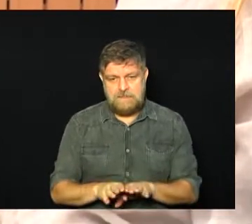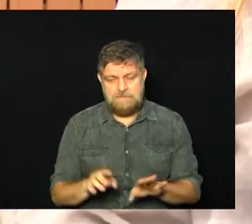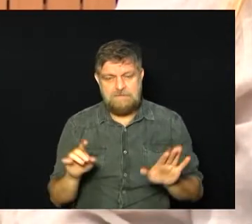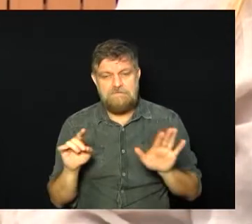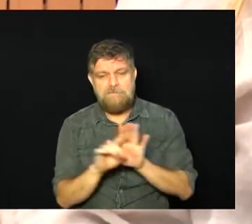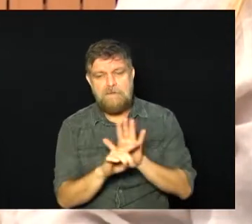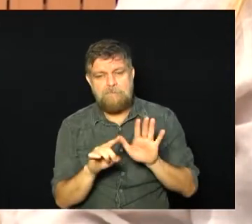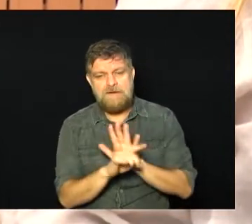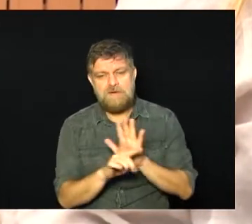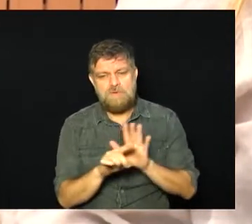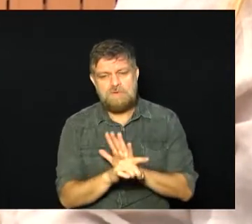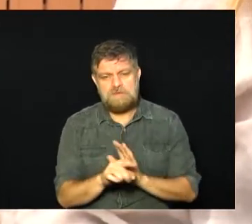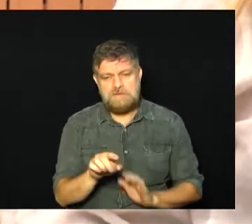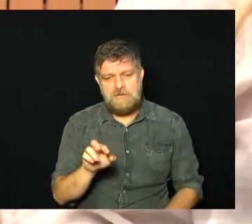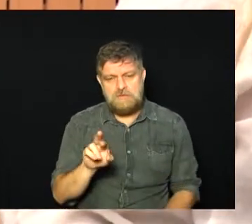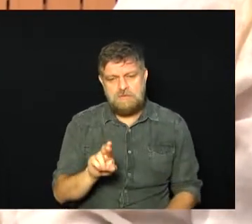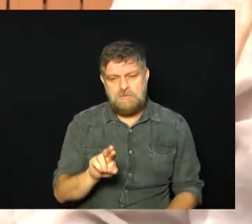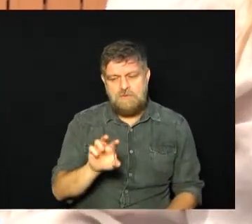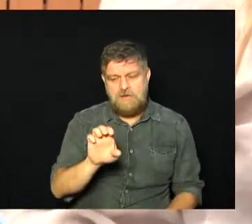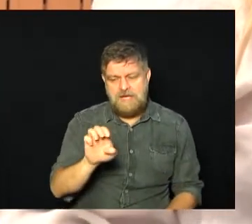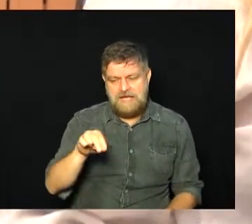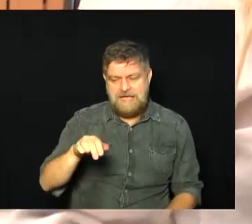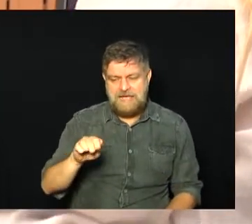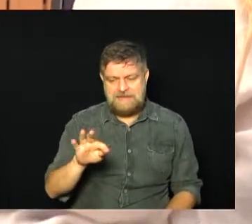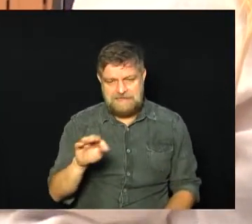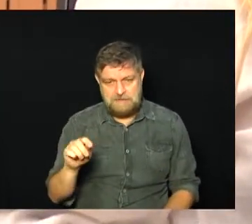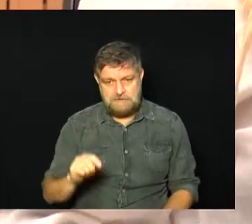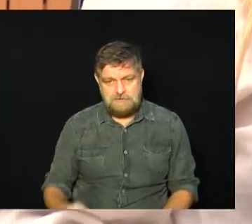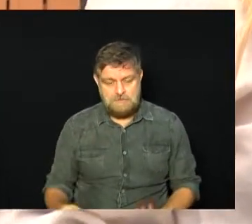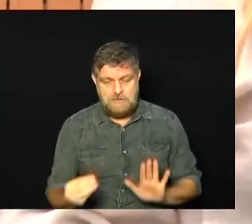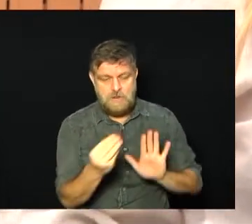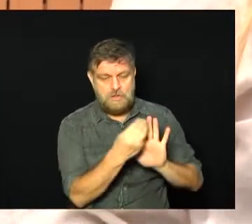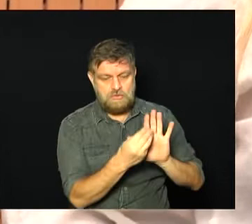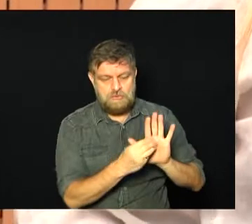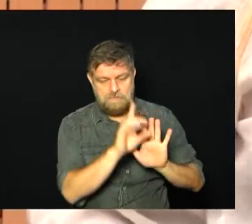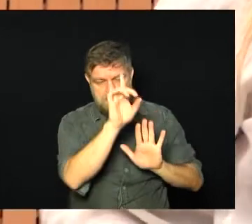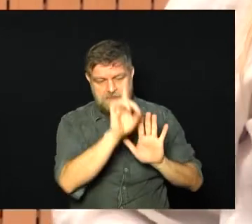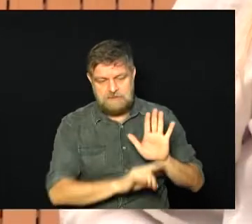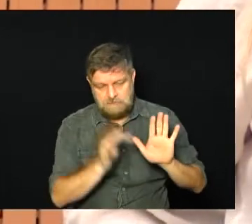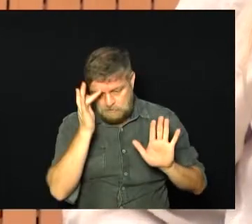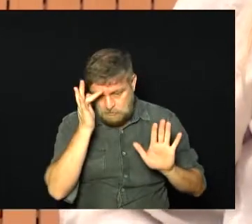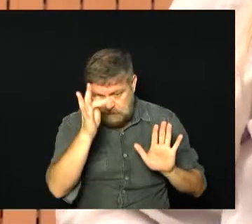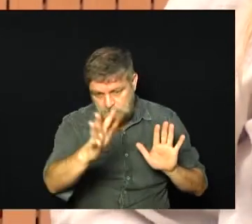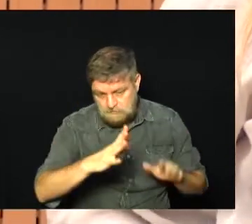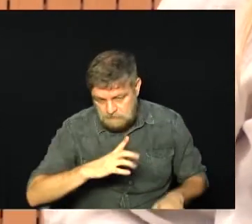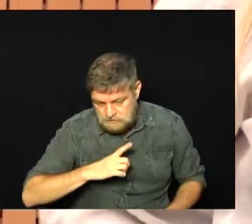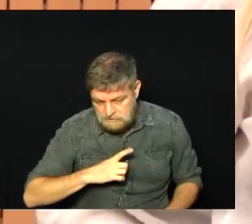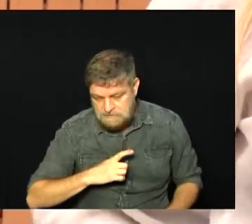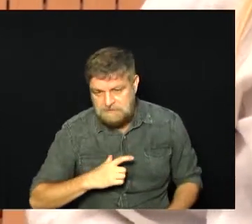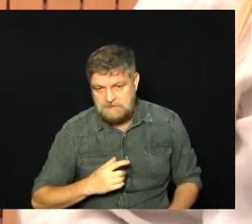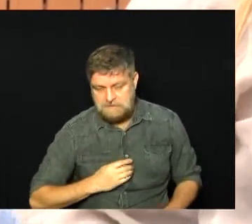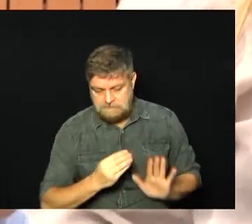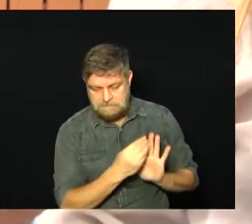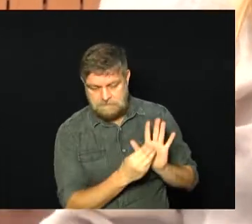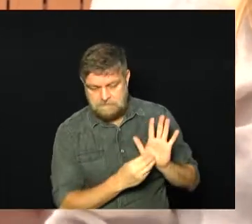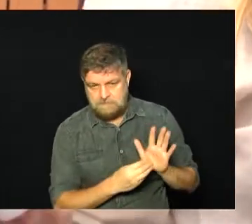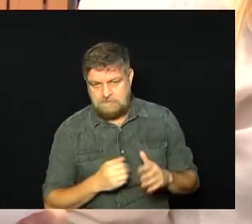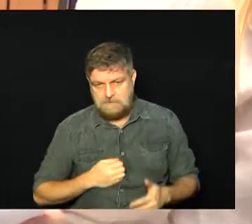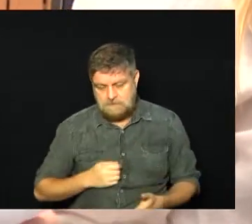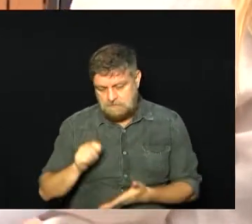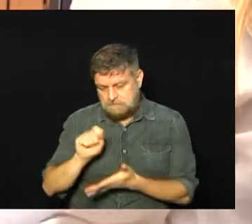isso está incluído no plano diretor. Foram alguns apontamentos que eu vi,